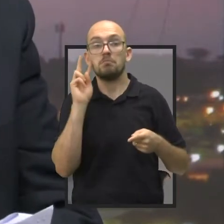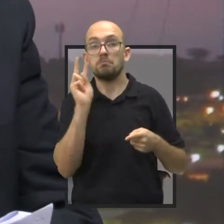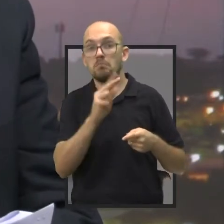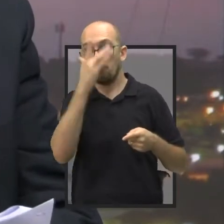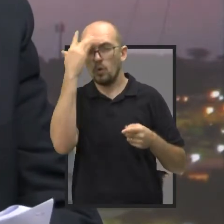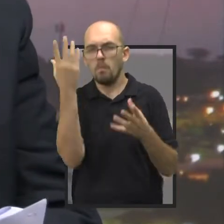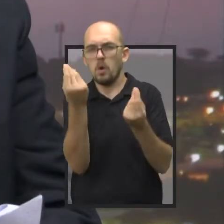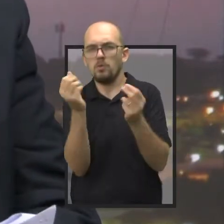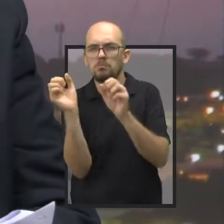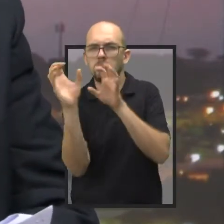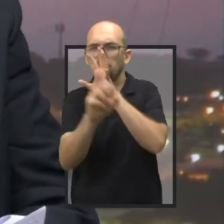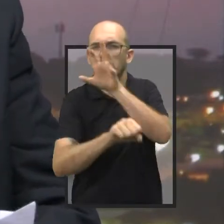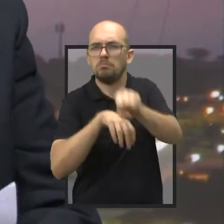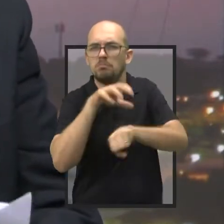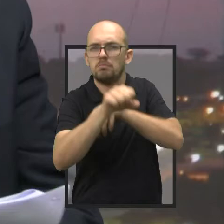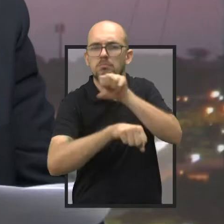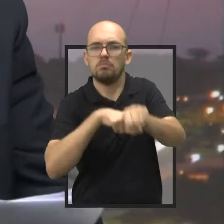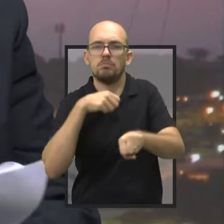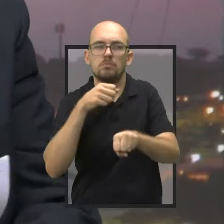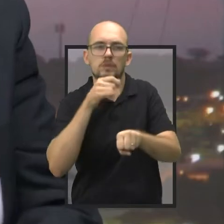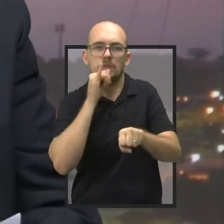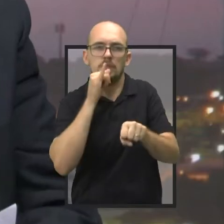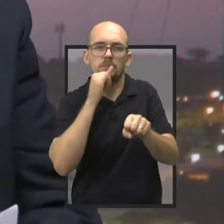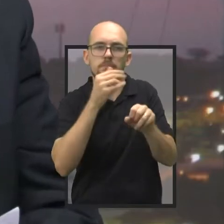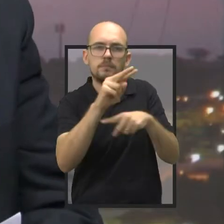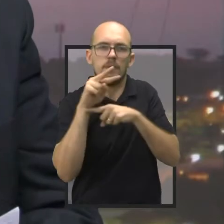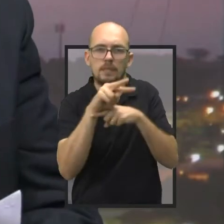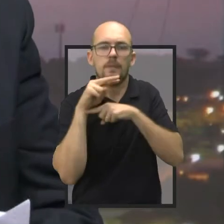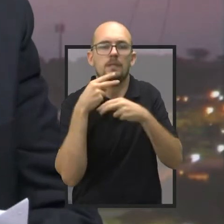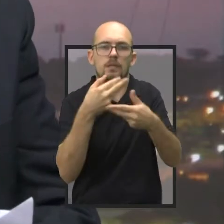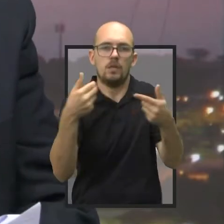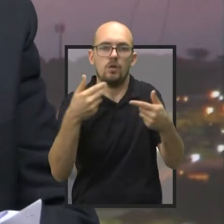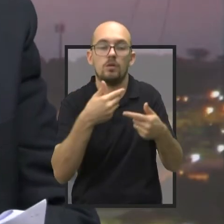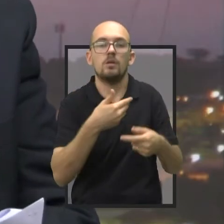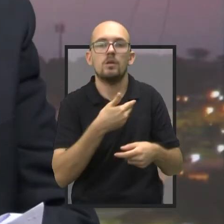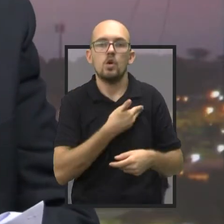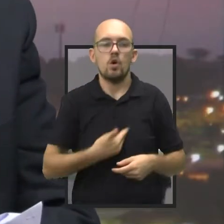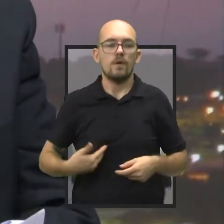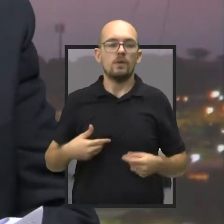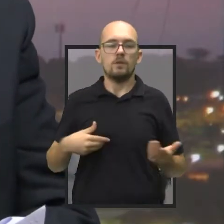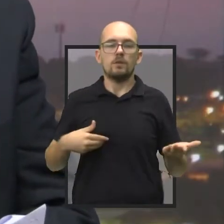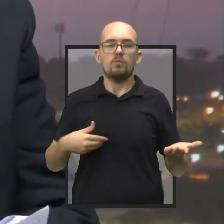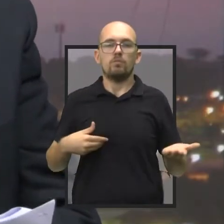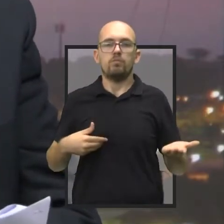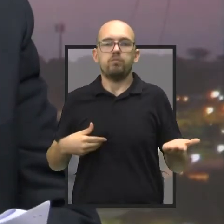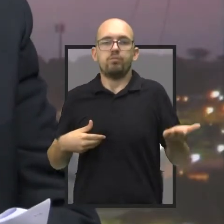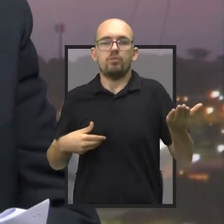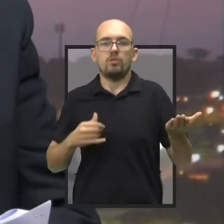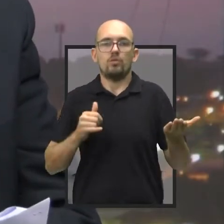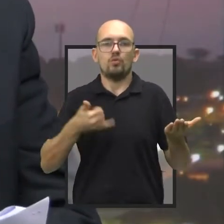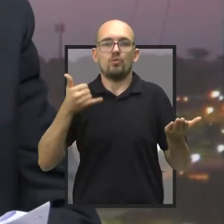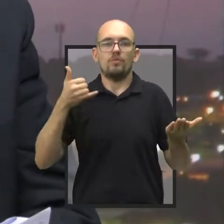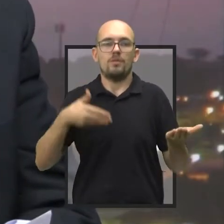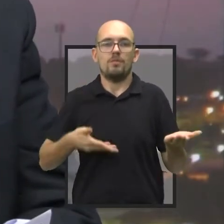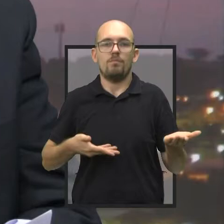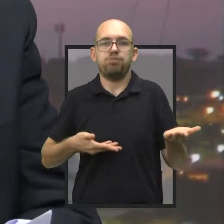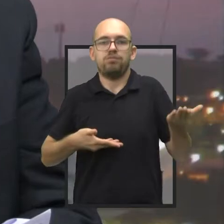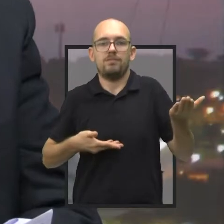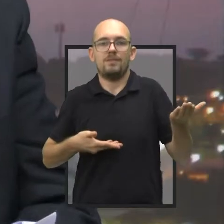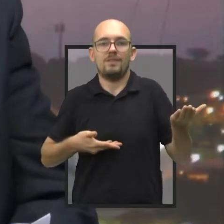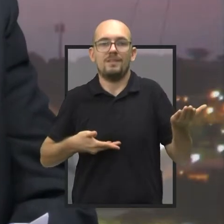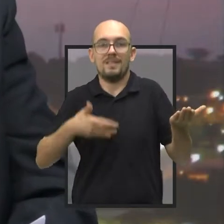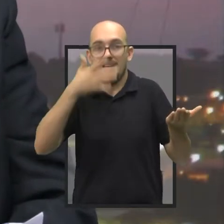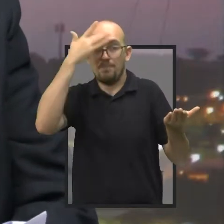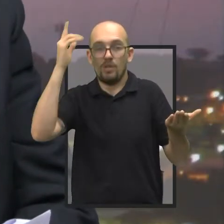diminuir esse consumo exacerbado, ele aumenta a taxa de juros para que as pessoas